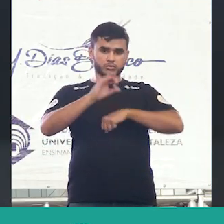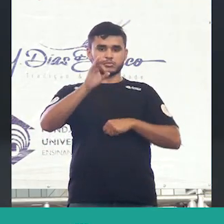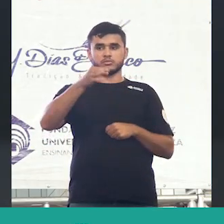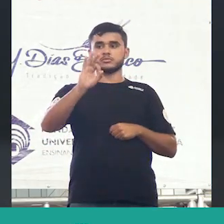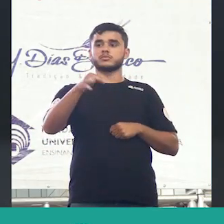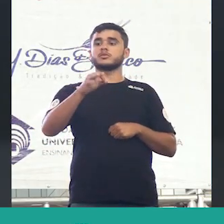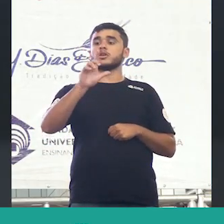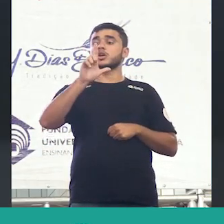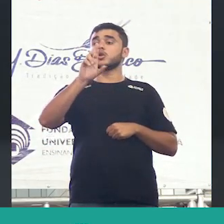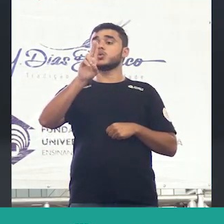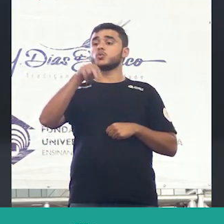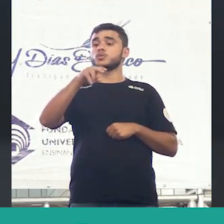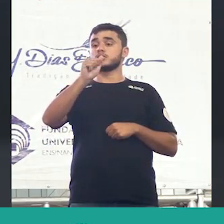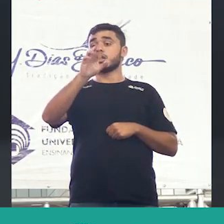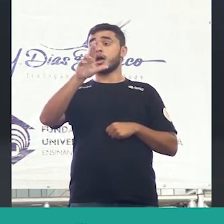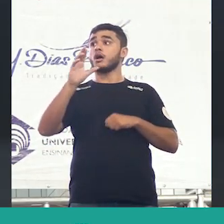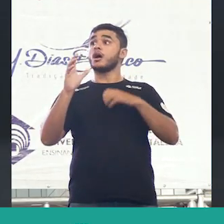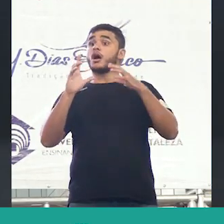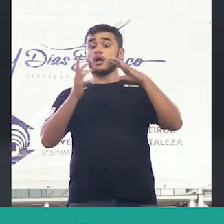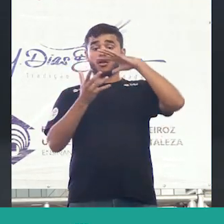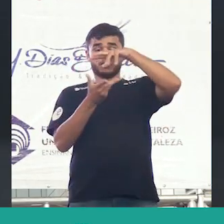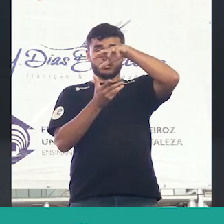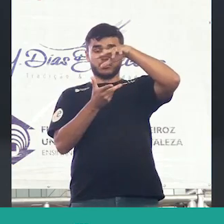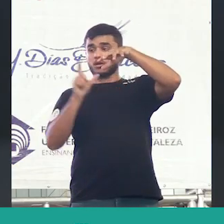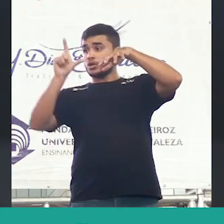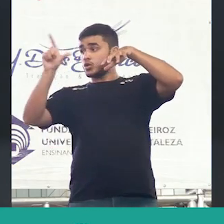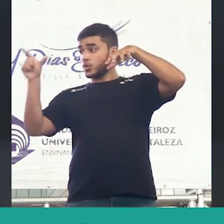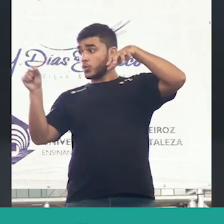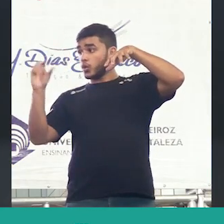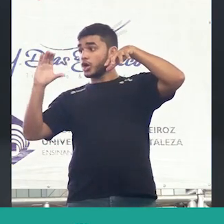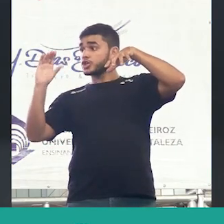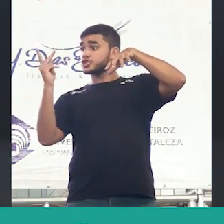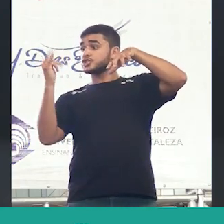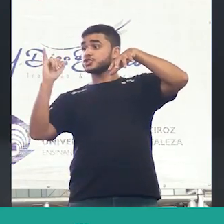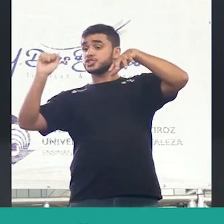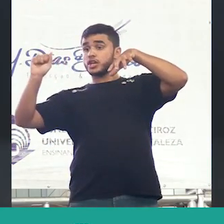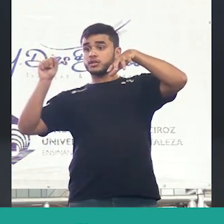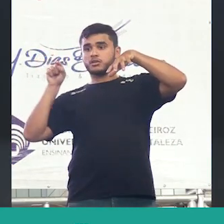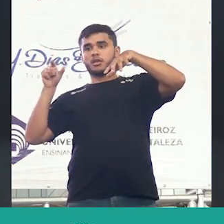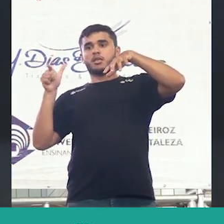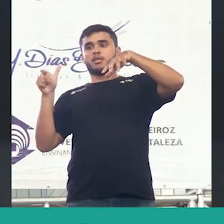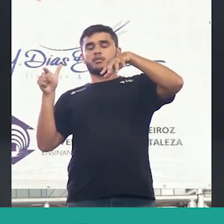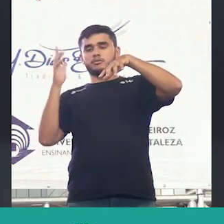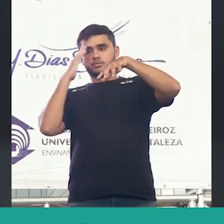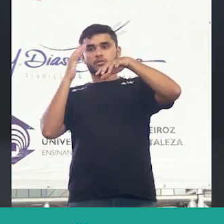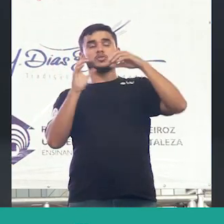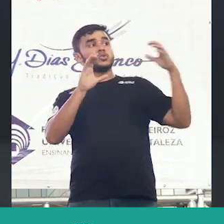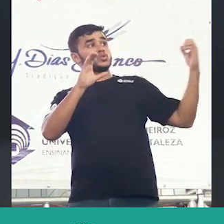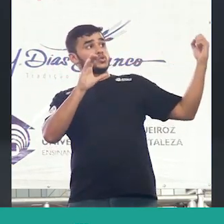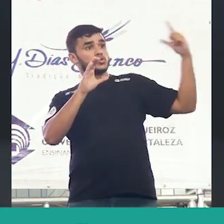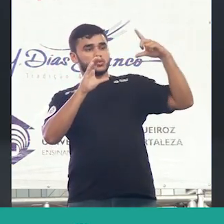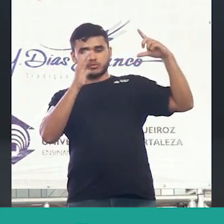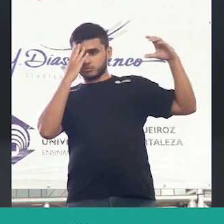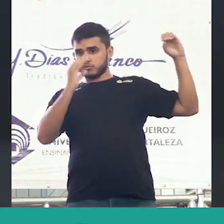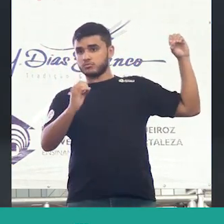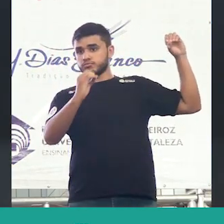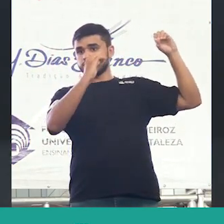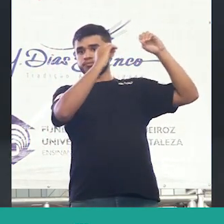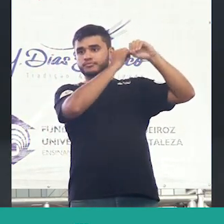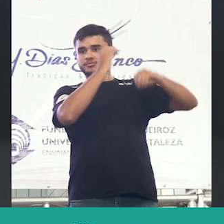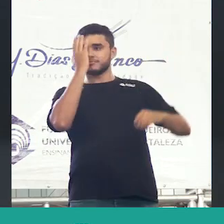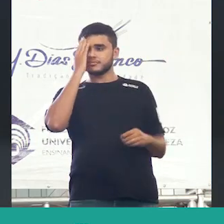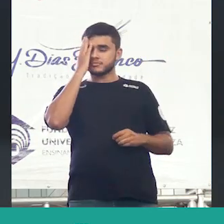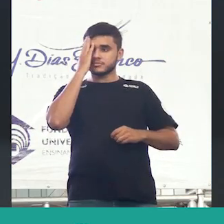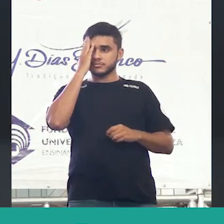lua? Cheia. Só existe eclipse solar de dia, lua nova. A lua tapa.